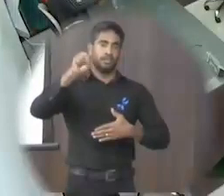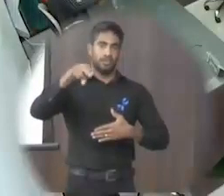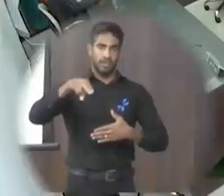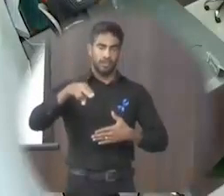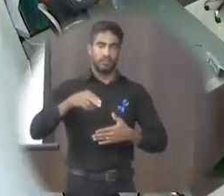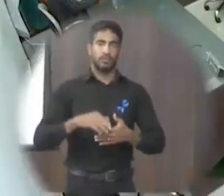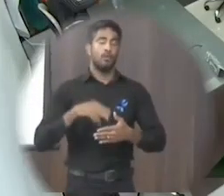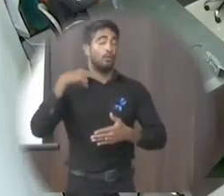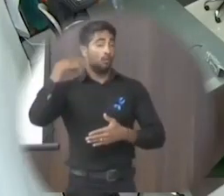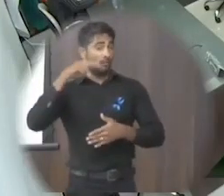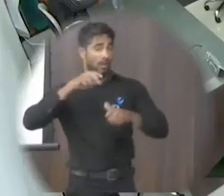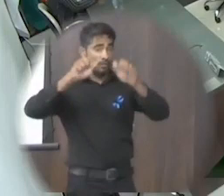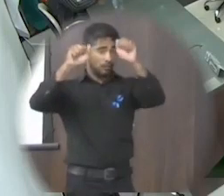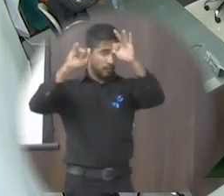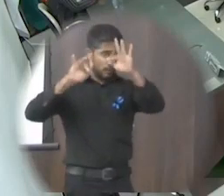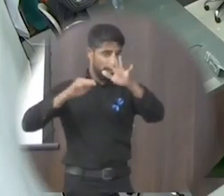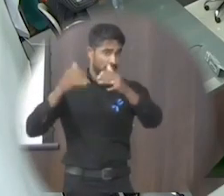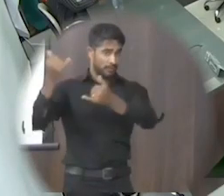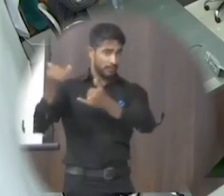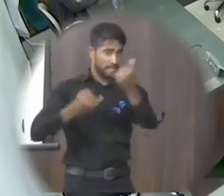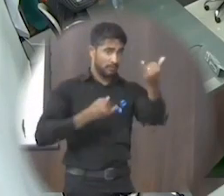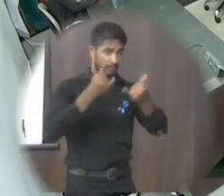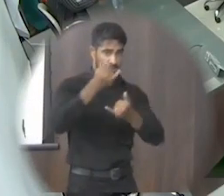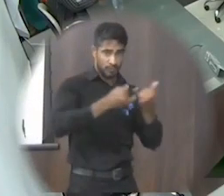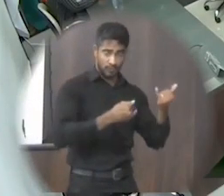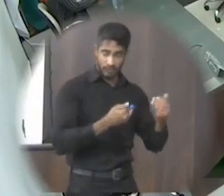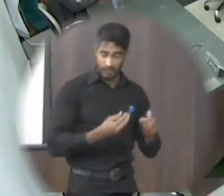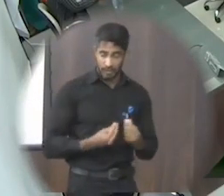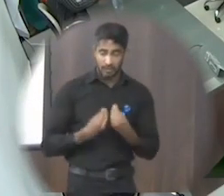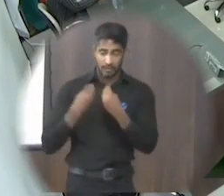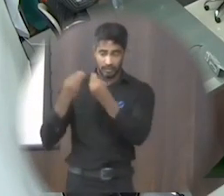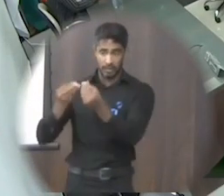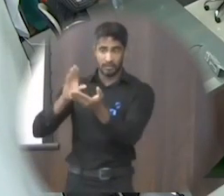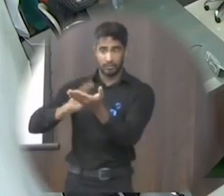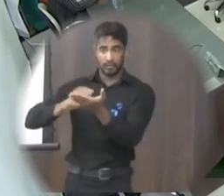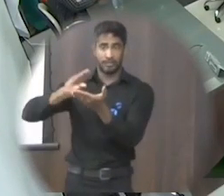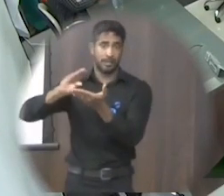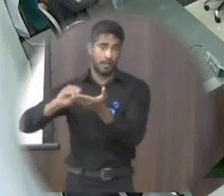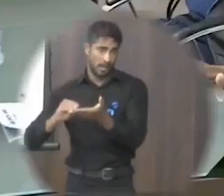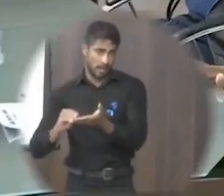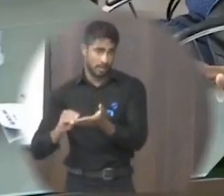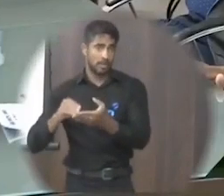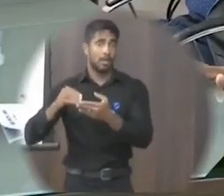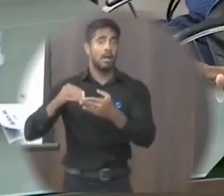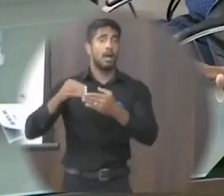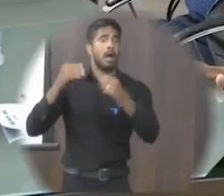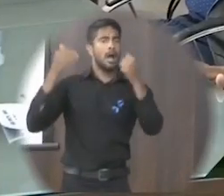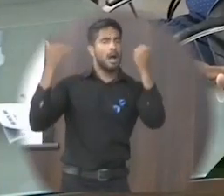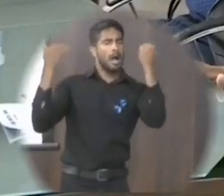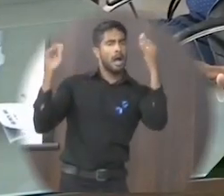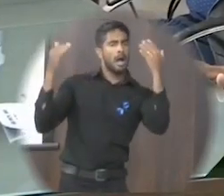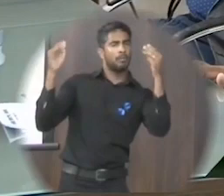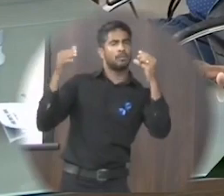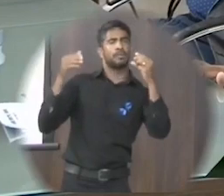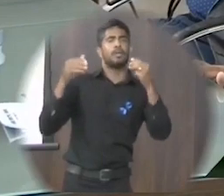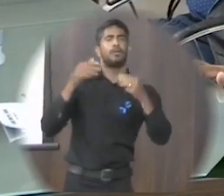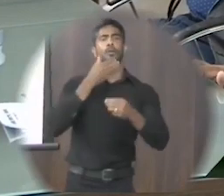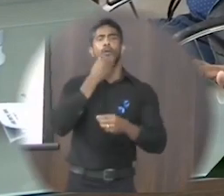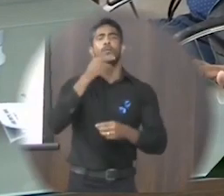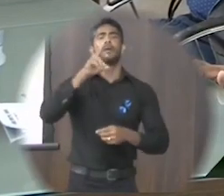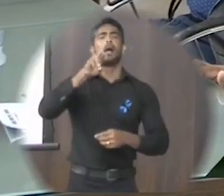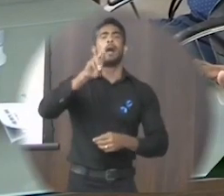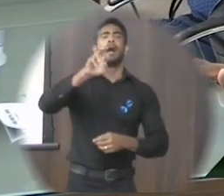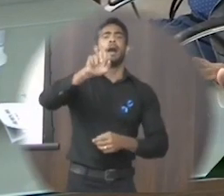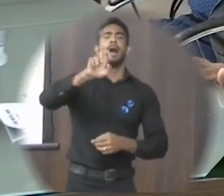presidente, o vereador subassinado vem após ouvido plenário na forma regimental requerer que conste em ata moção com voto de congratulação com o senhor Reginaldo